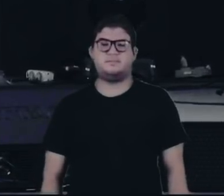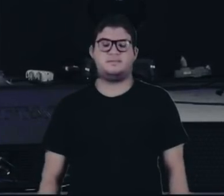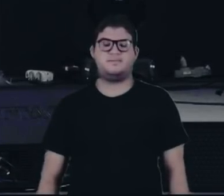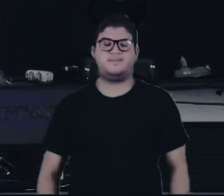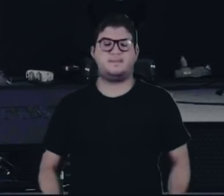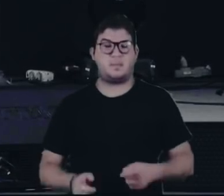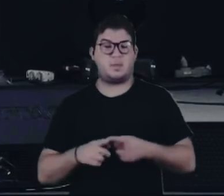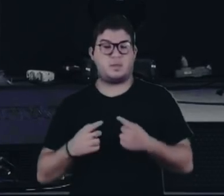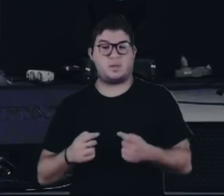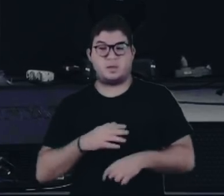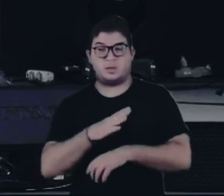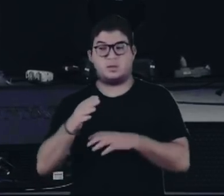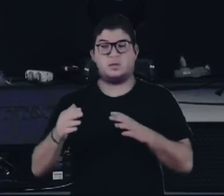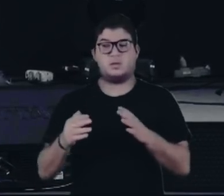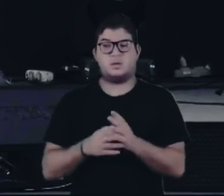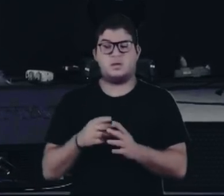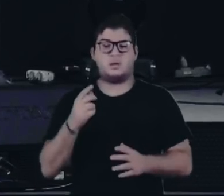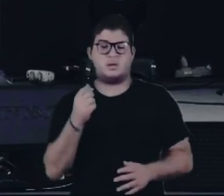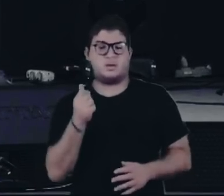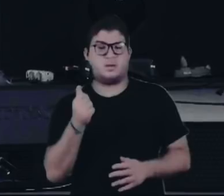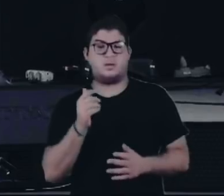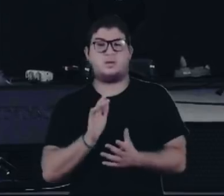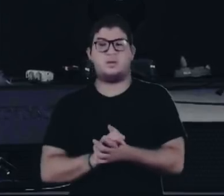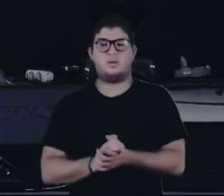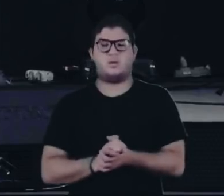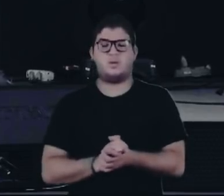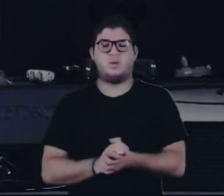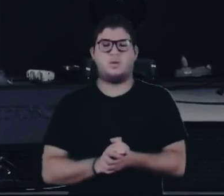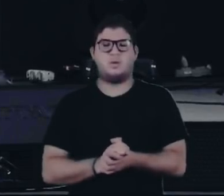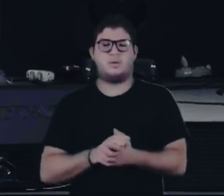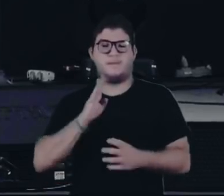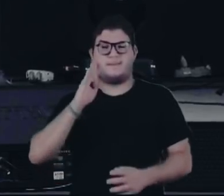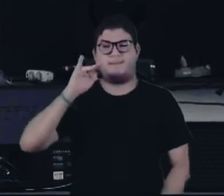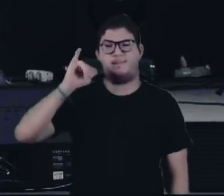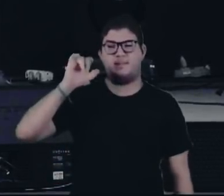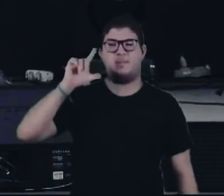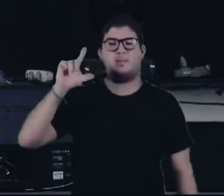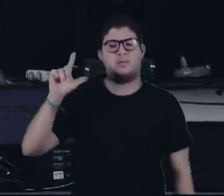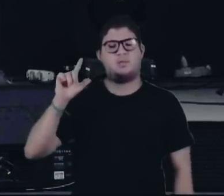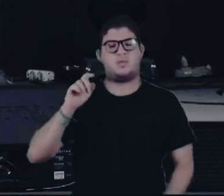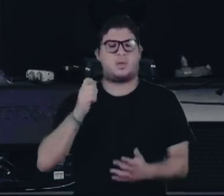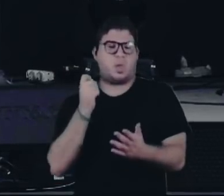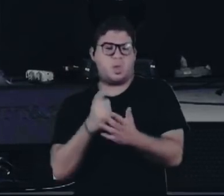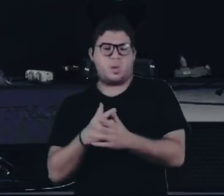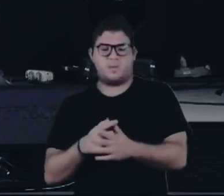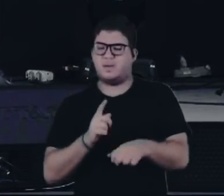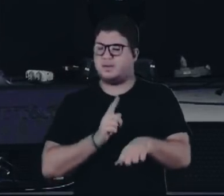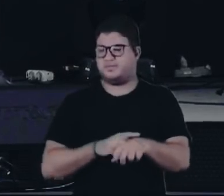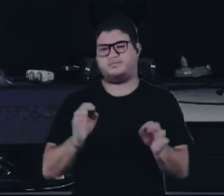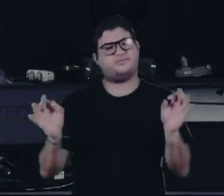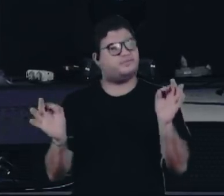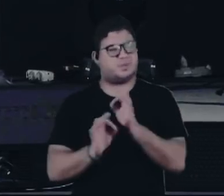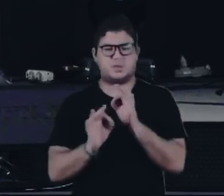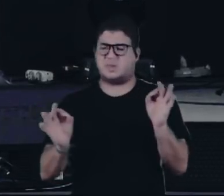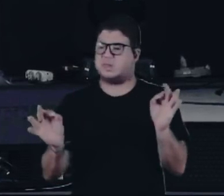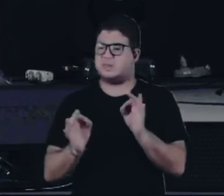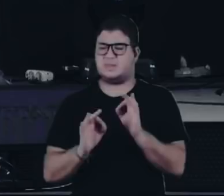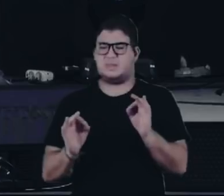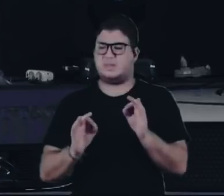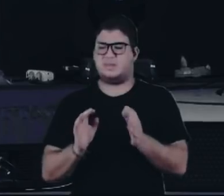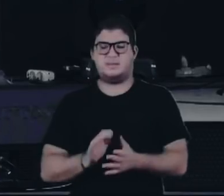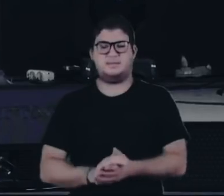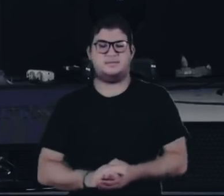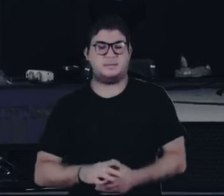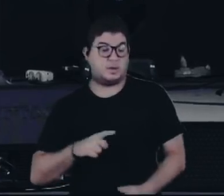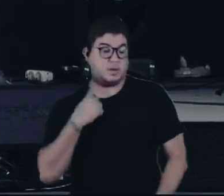Mesmo com todo o seu dinheiro, Bill Gates, um cara que é riquíssimo, ele não poderia comprar horas adicionais para tornar o seu dia maior.